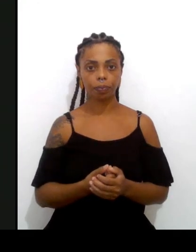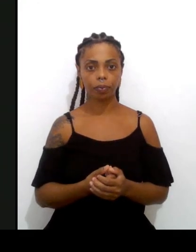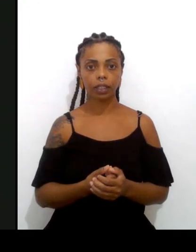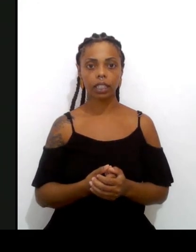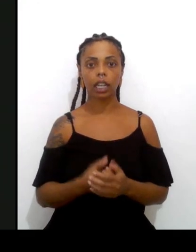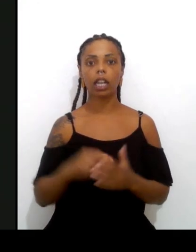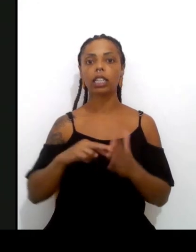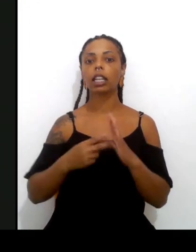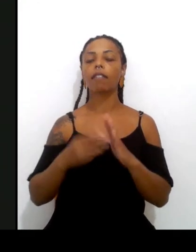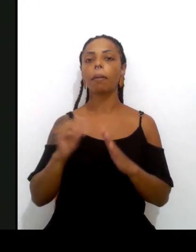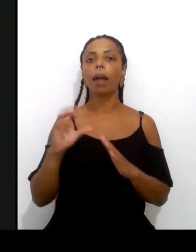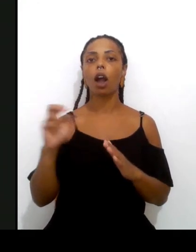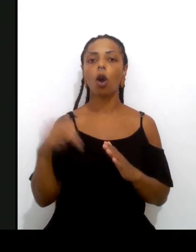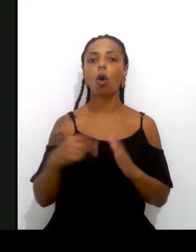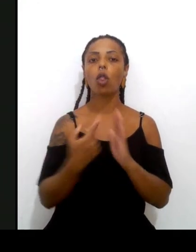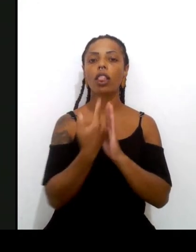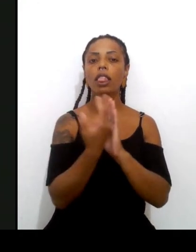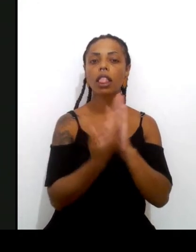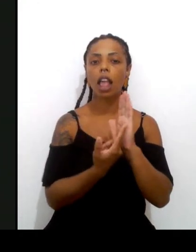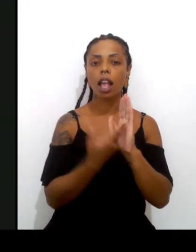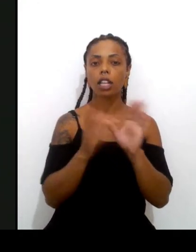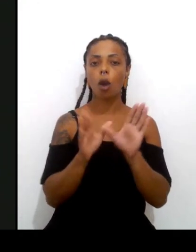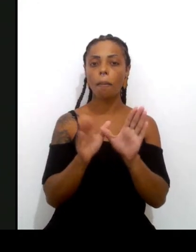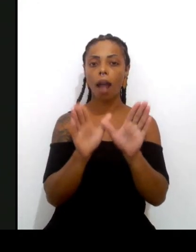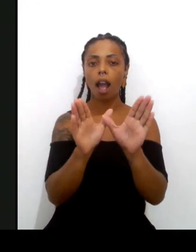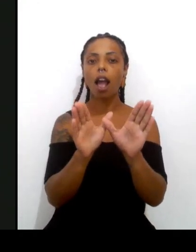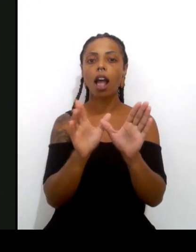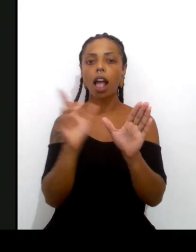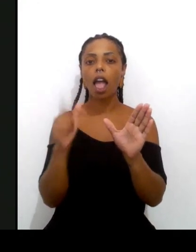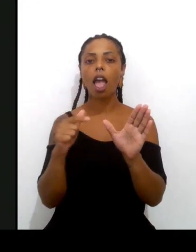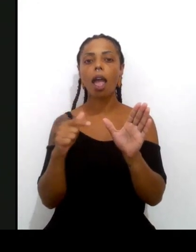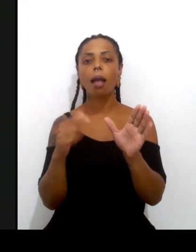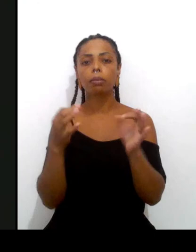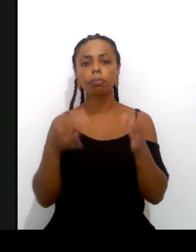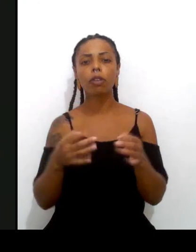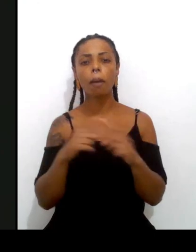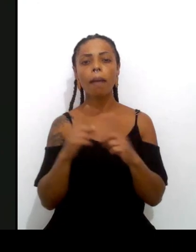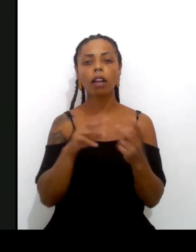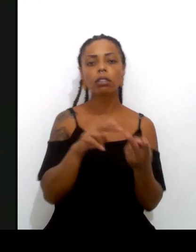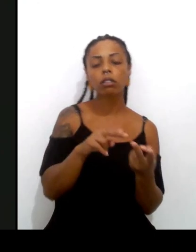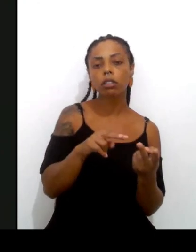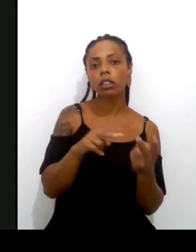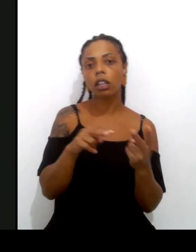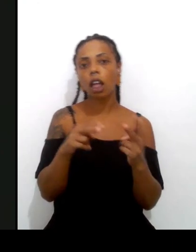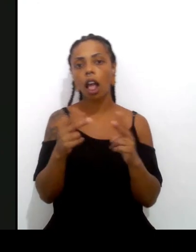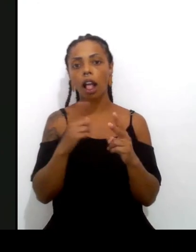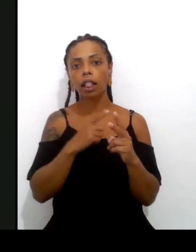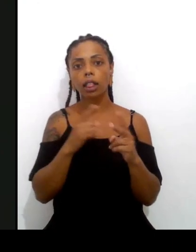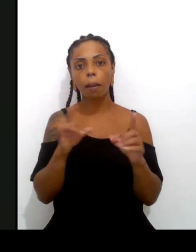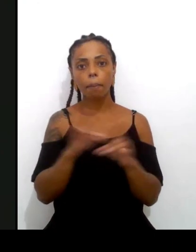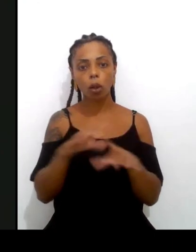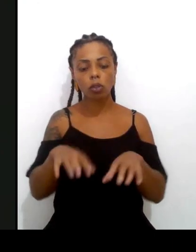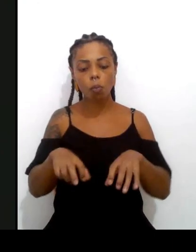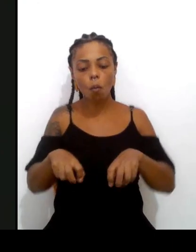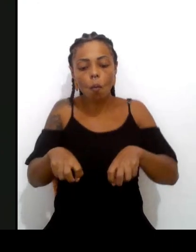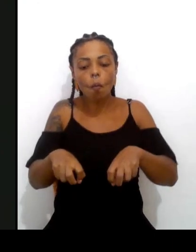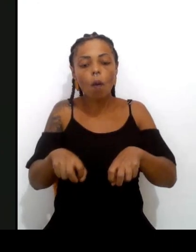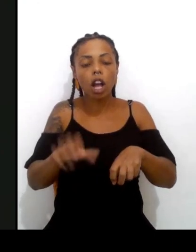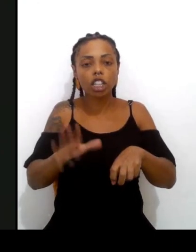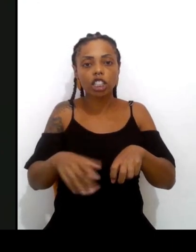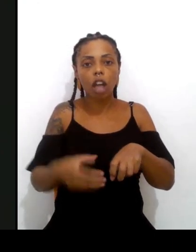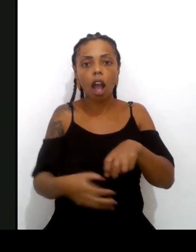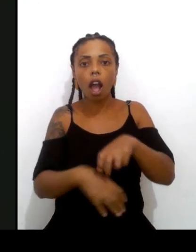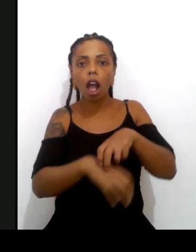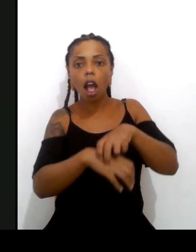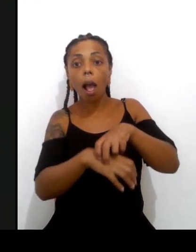preciso de transitório com a presa firmemente em suas garras o falcão parece estar prestes a abrir suas asas e decolar em